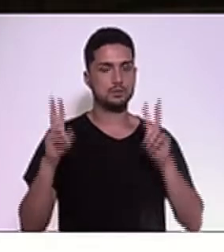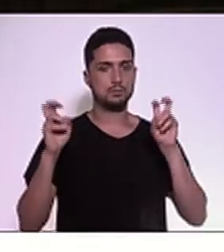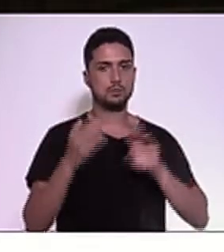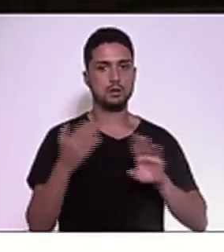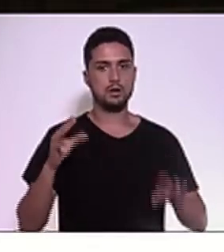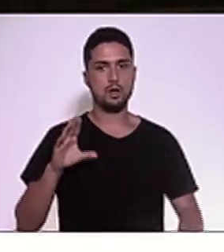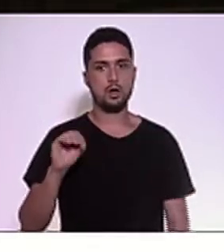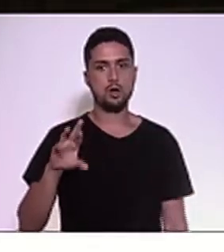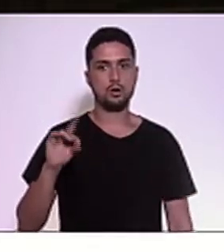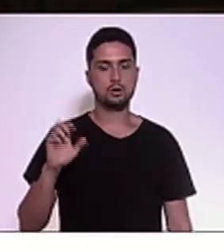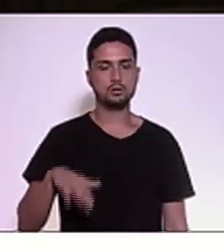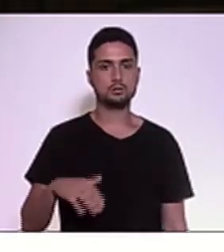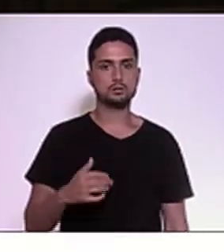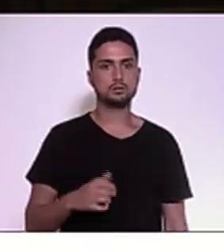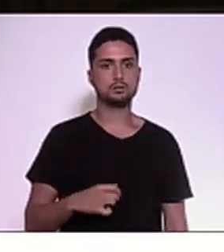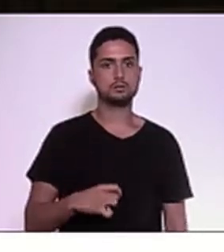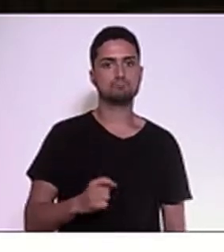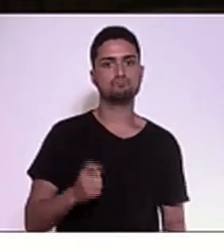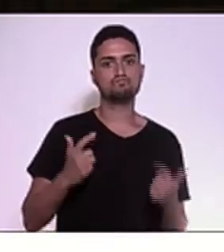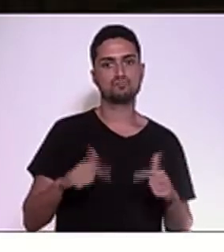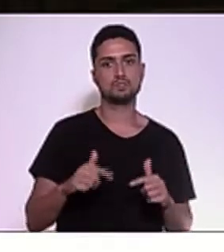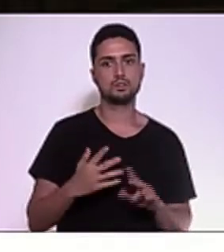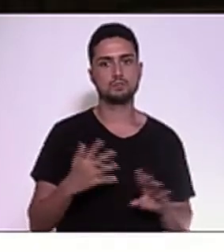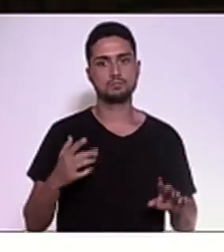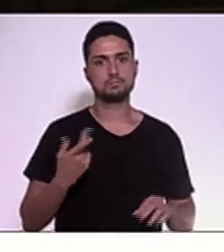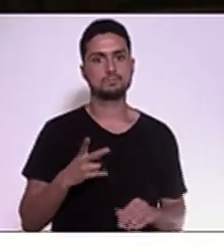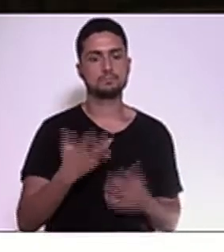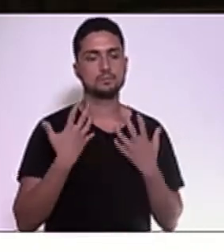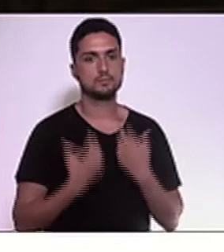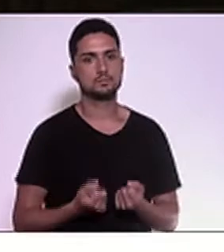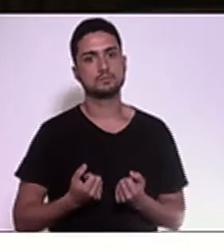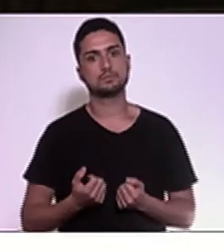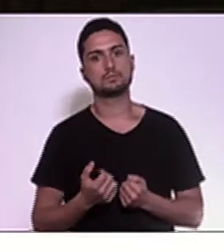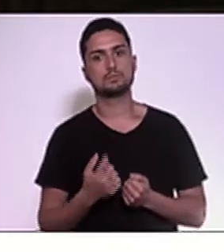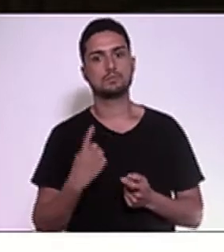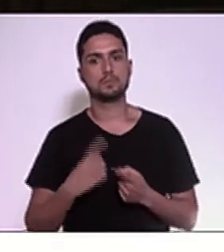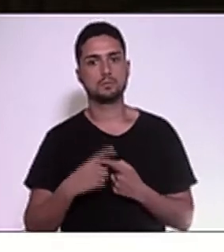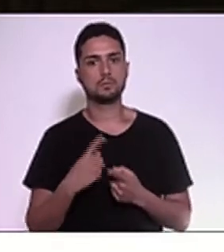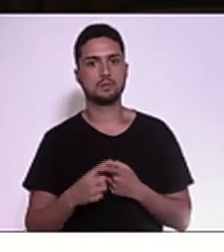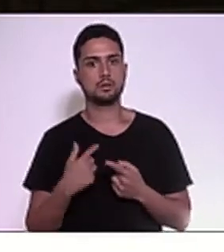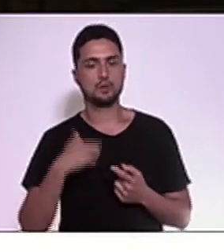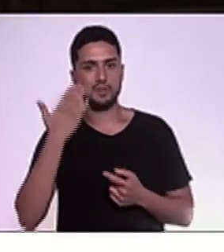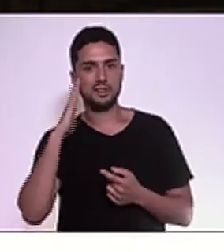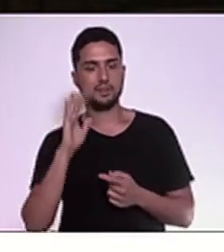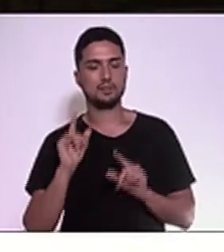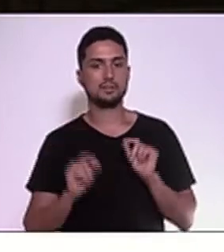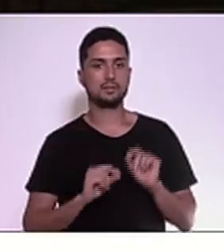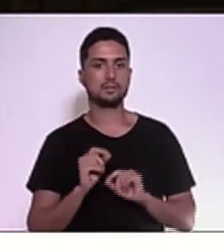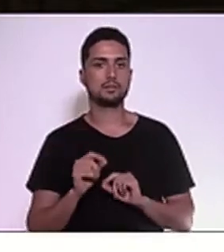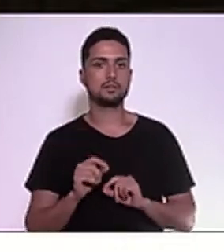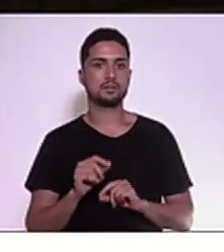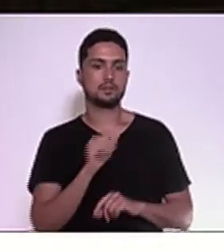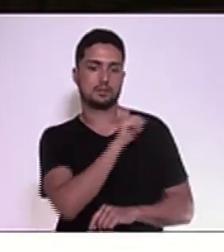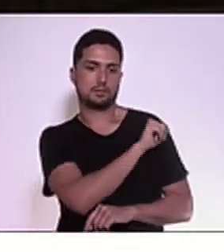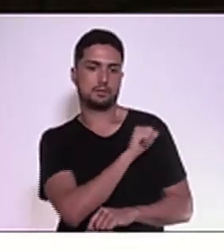que fiz e que não prevaleceu, que eu entendo que há, deputada enfermeira Rejane,